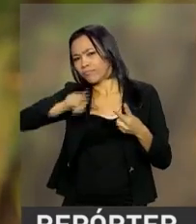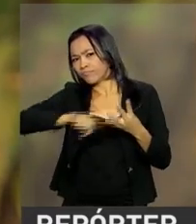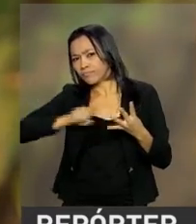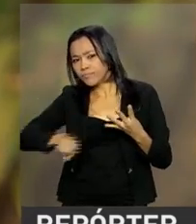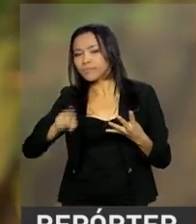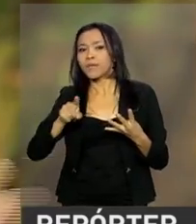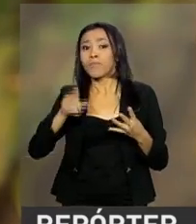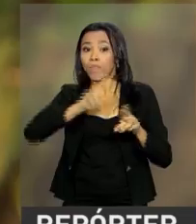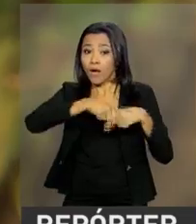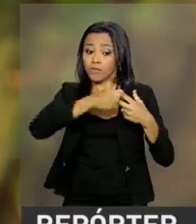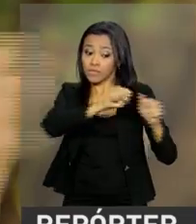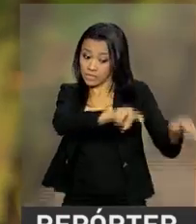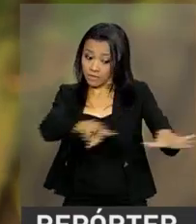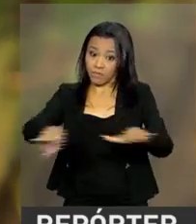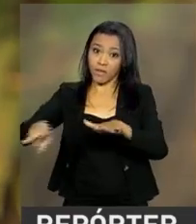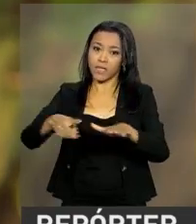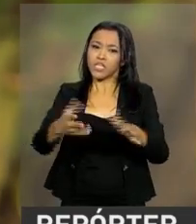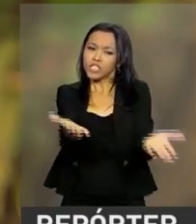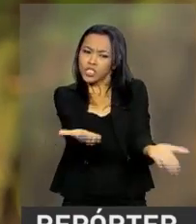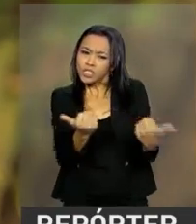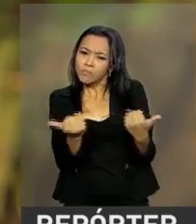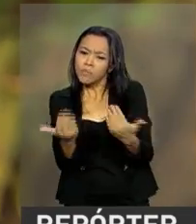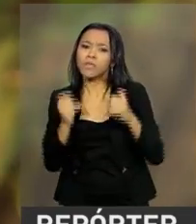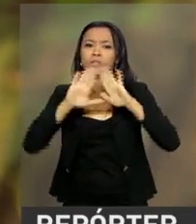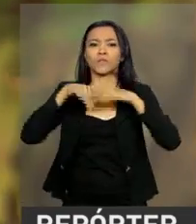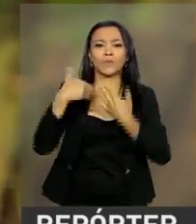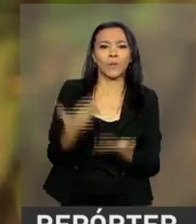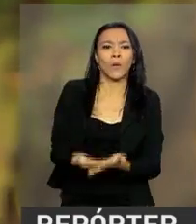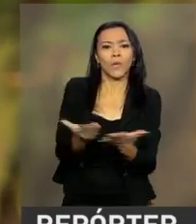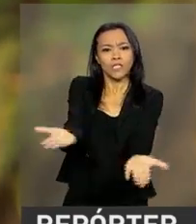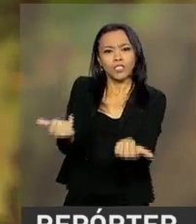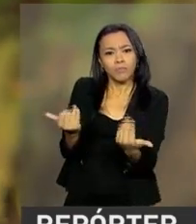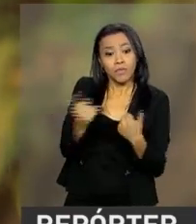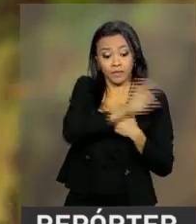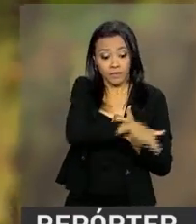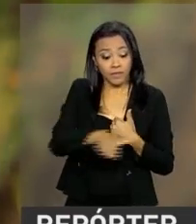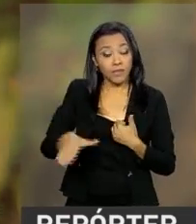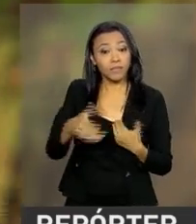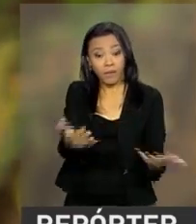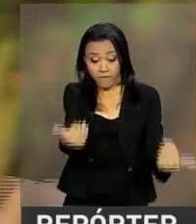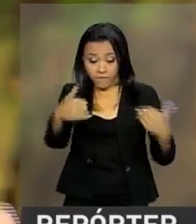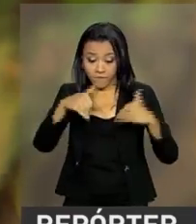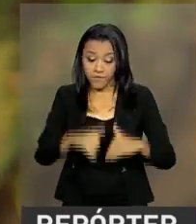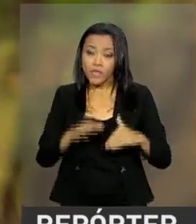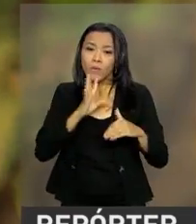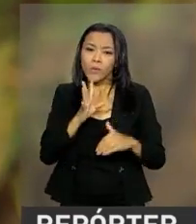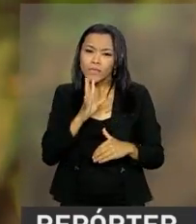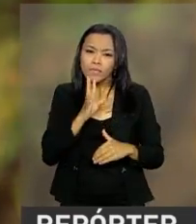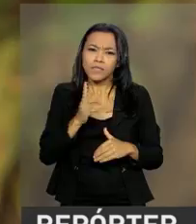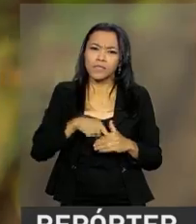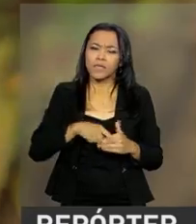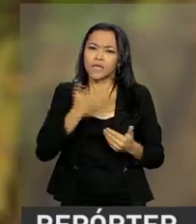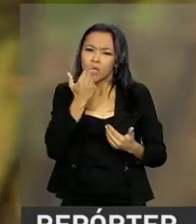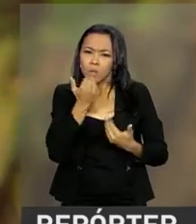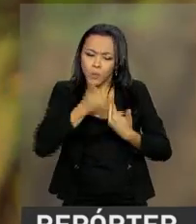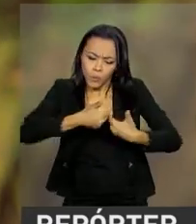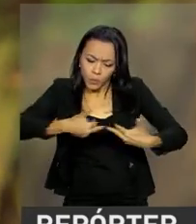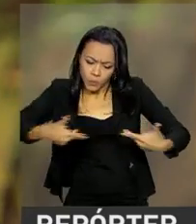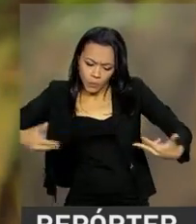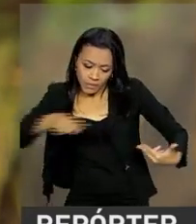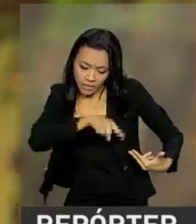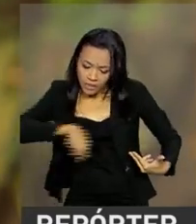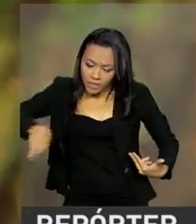tecnologia para trazer as escolas para trazer as crianças para conhecerem as hortaliças para saber dos